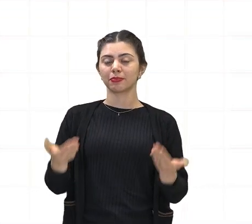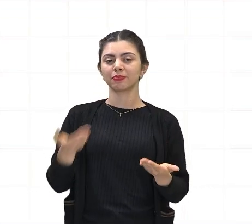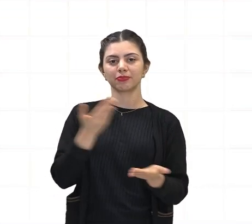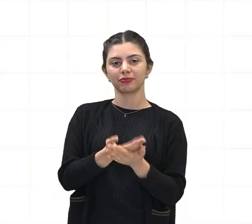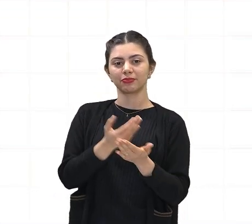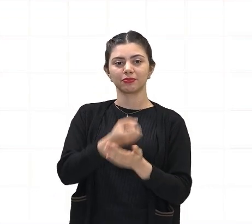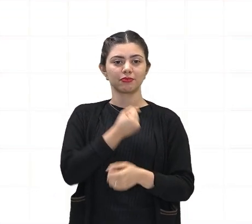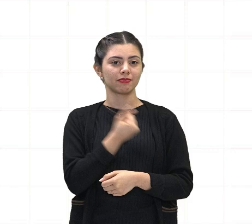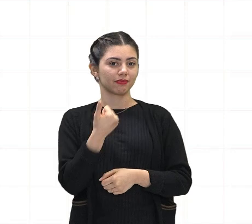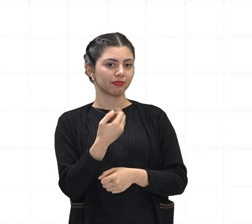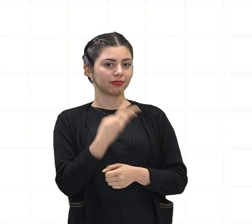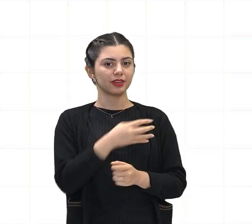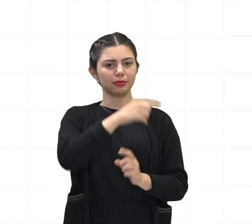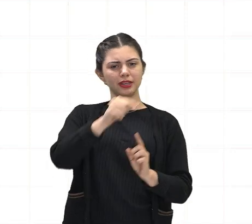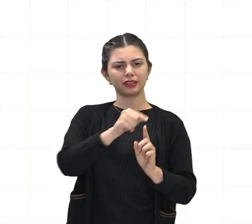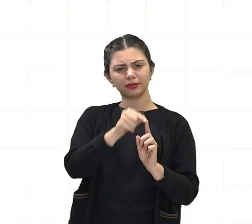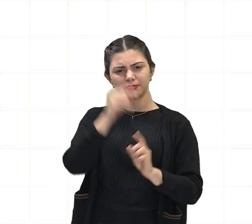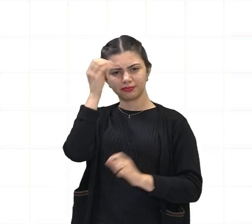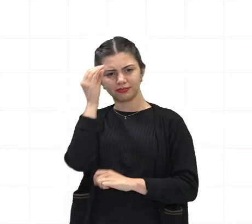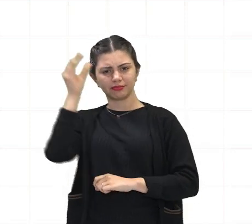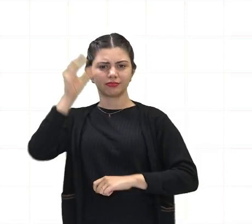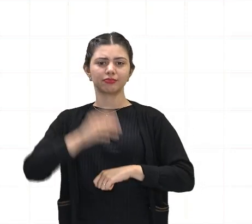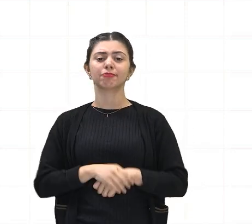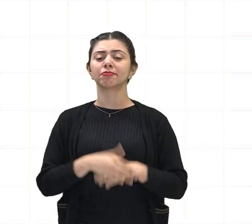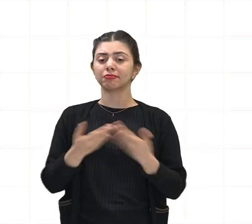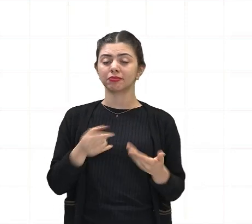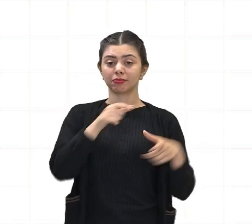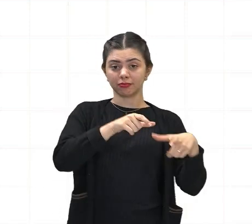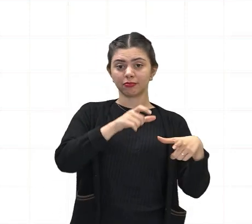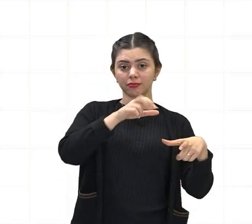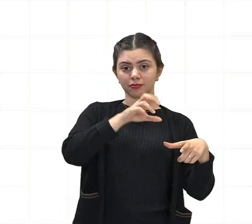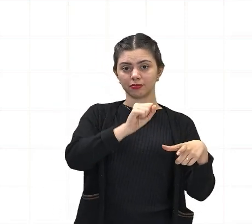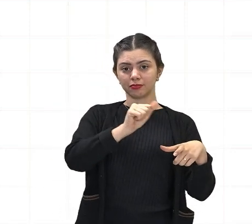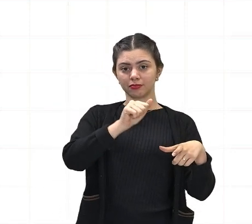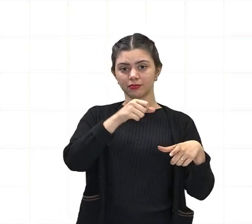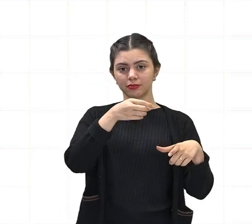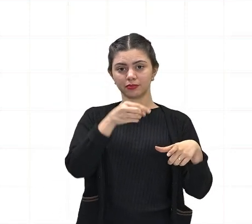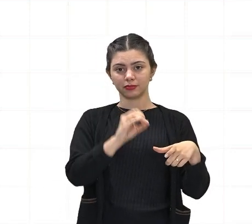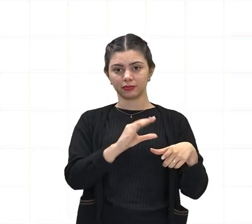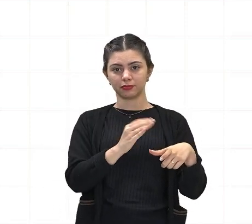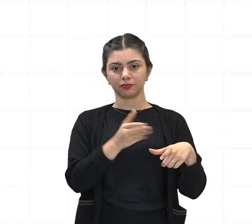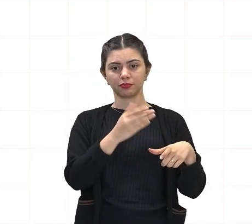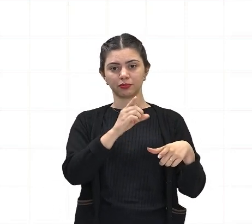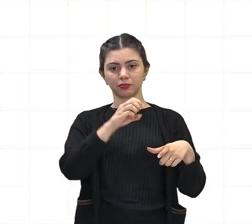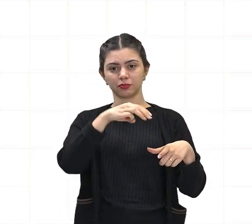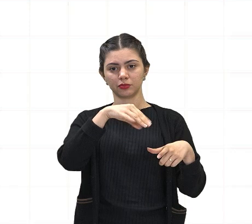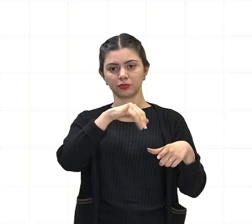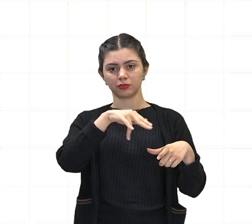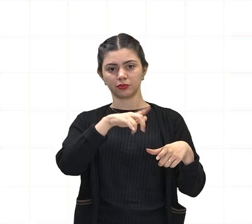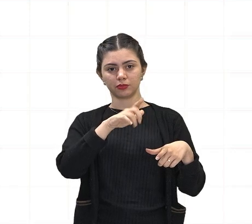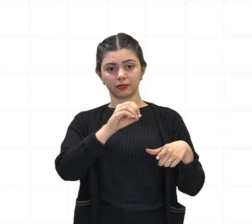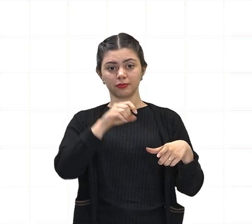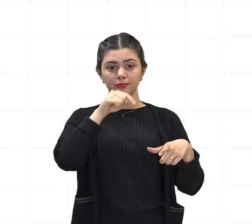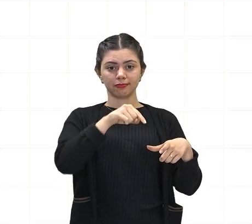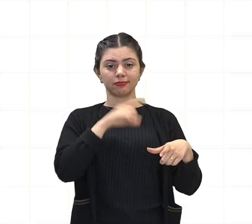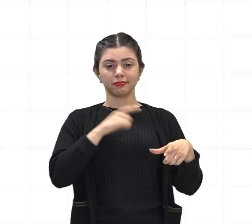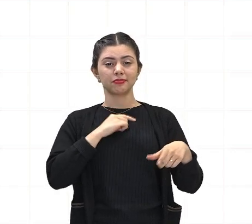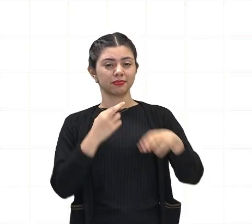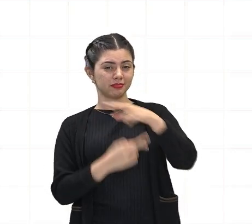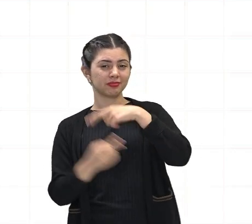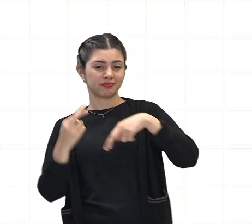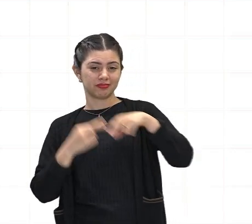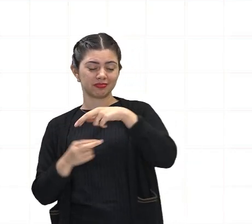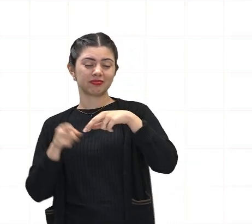número 14. Objeto do conhecimento. A Revolução dos Escravizados em São Domingos e seus múltiplos significados